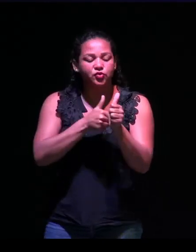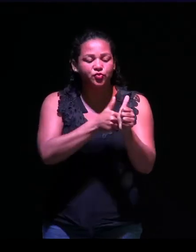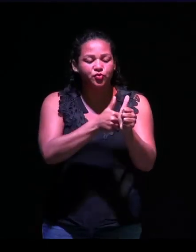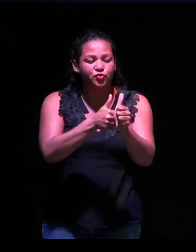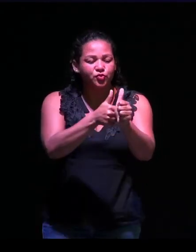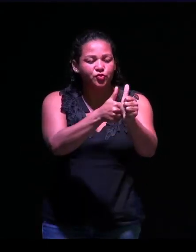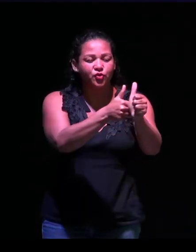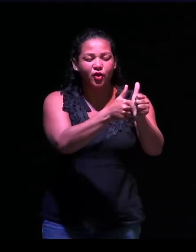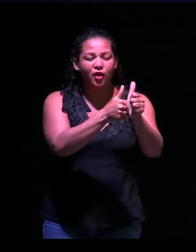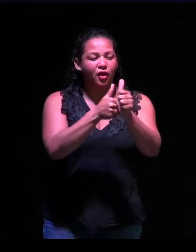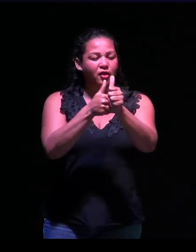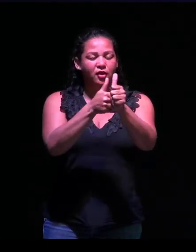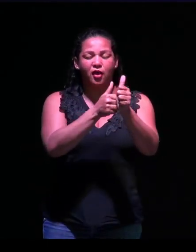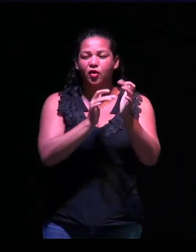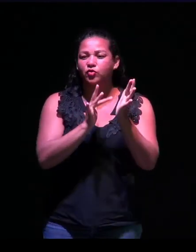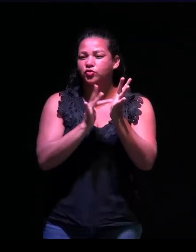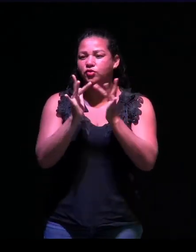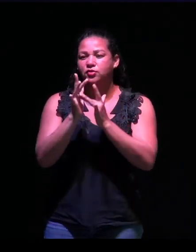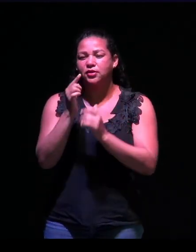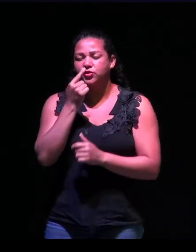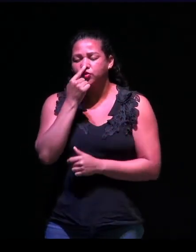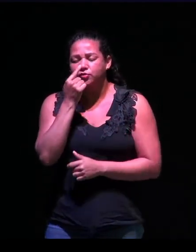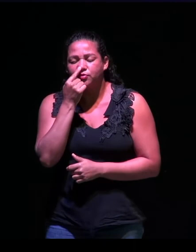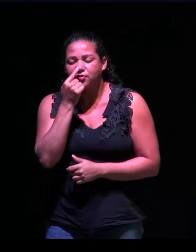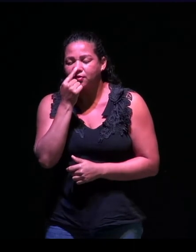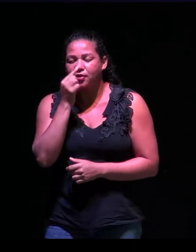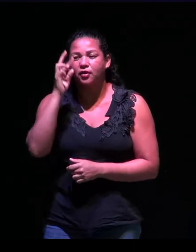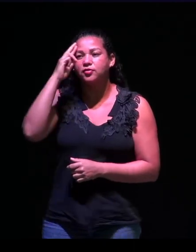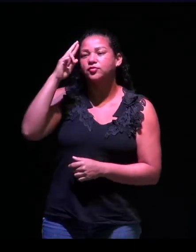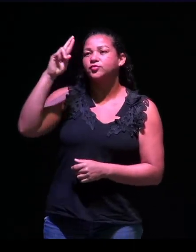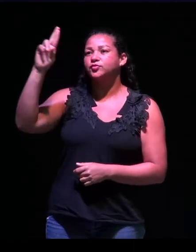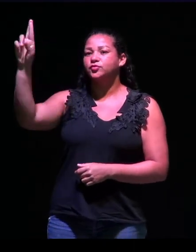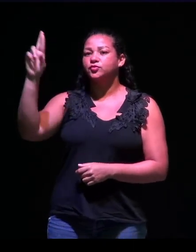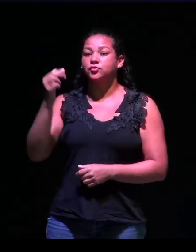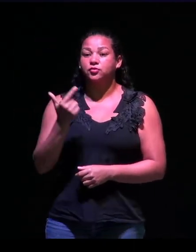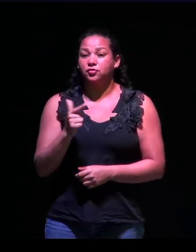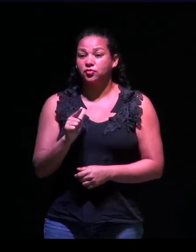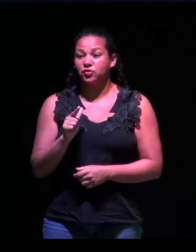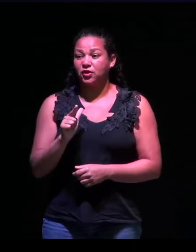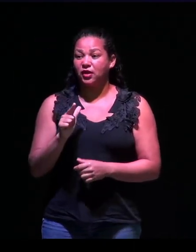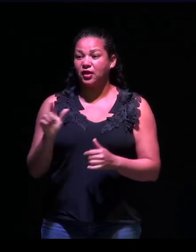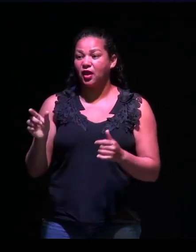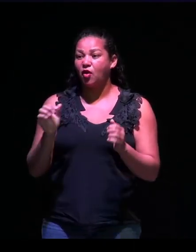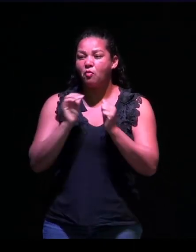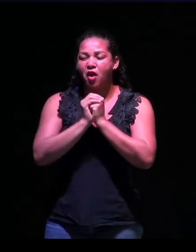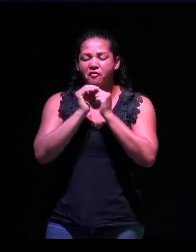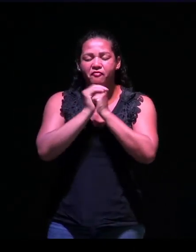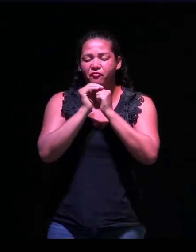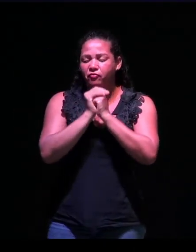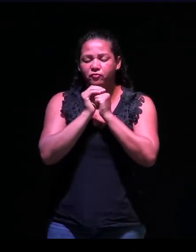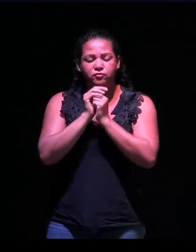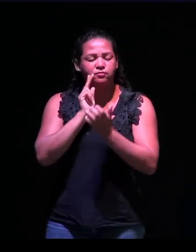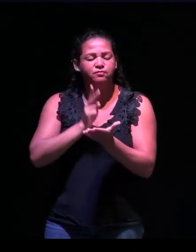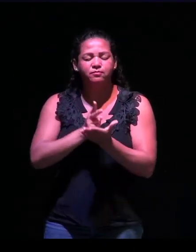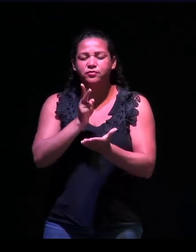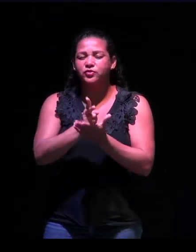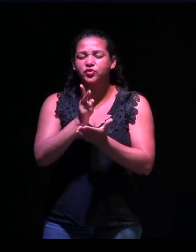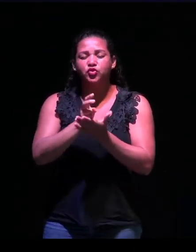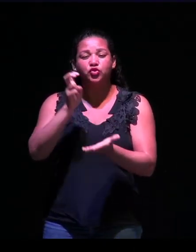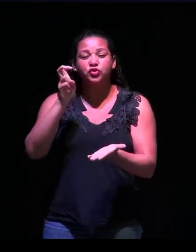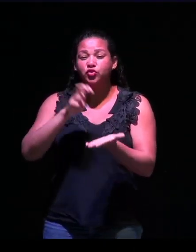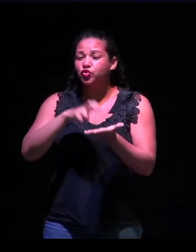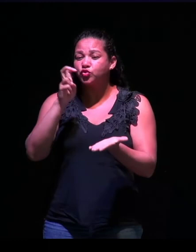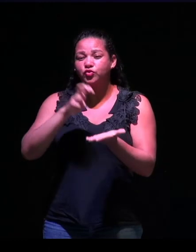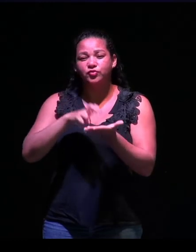Ele, nós temos que caminhar com Ele, ter intimidade com o Senhor. E não tem isso sem uma vida de oração diária, sem leitura da